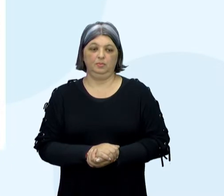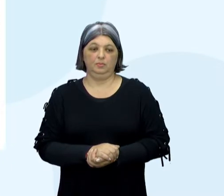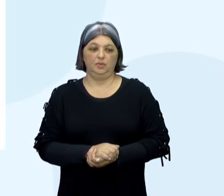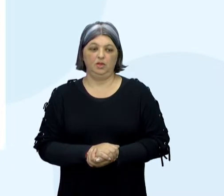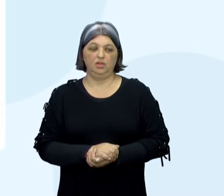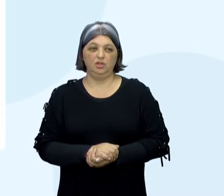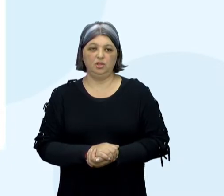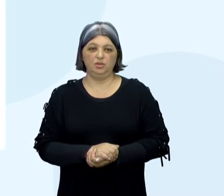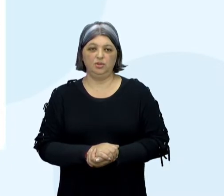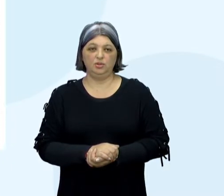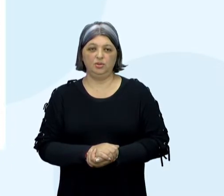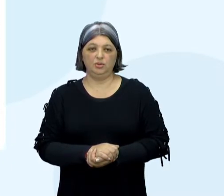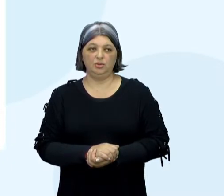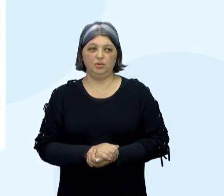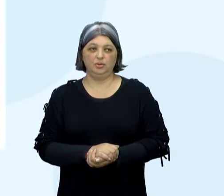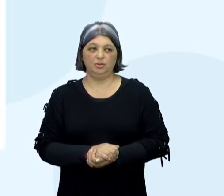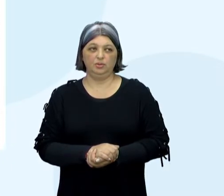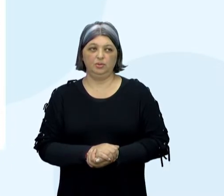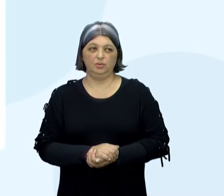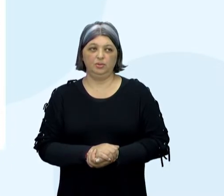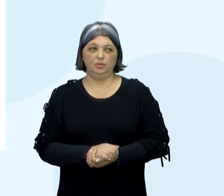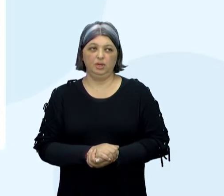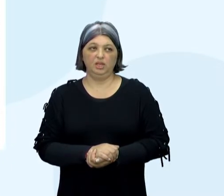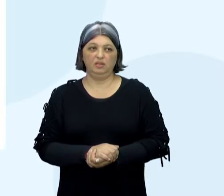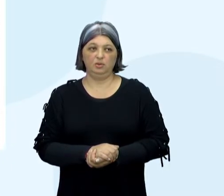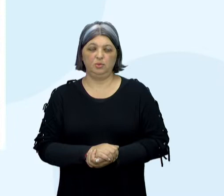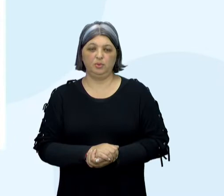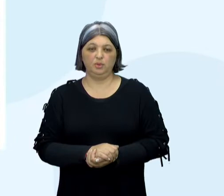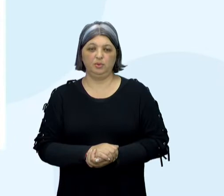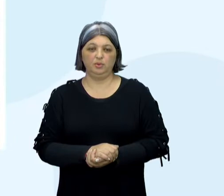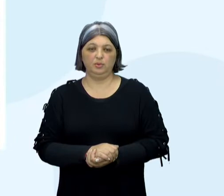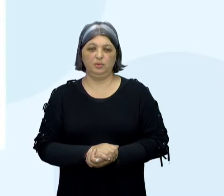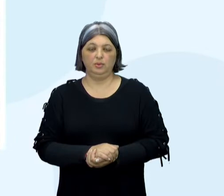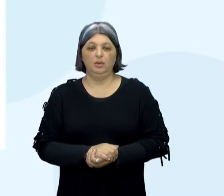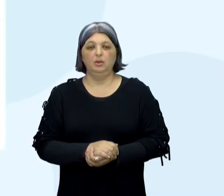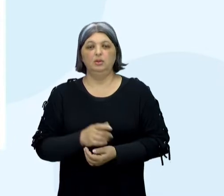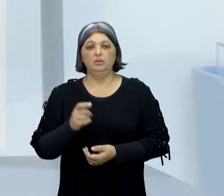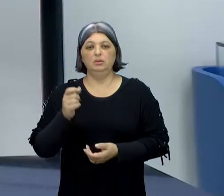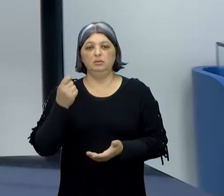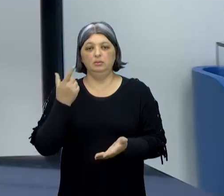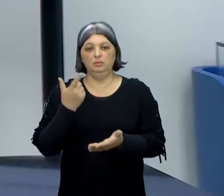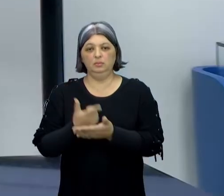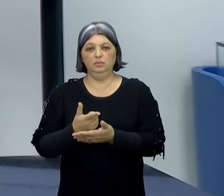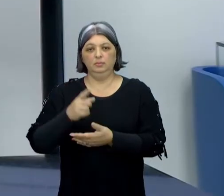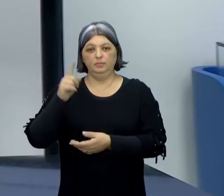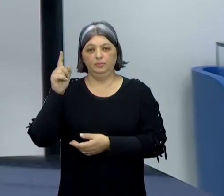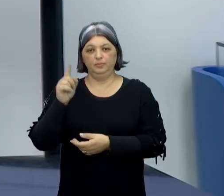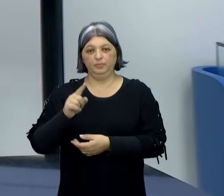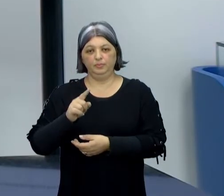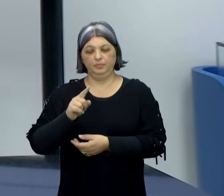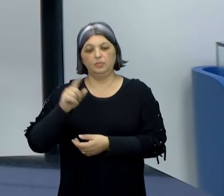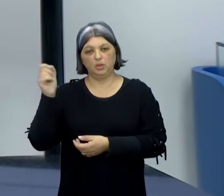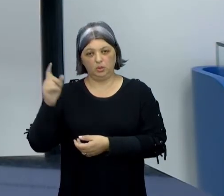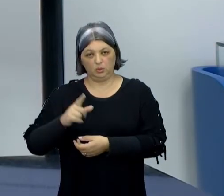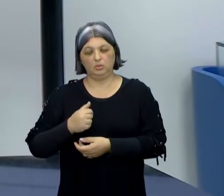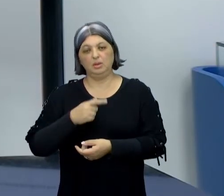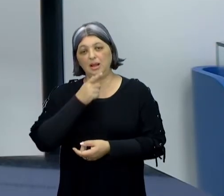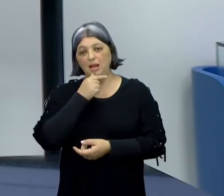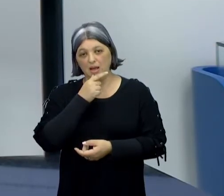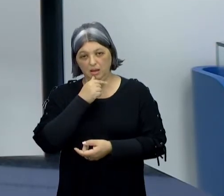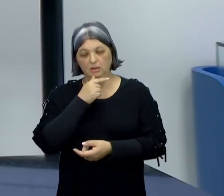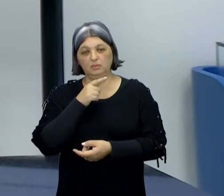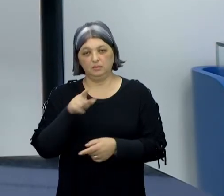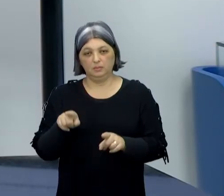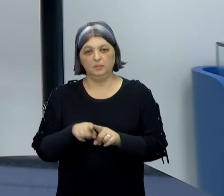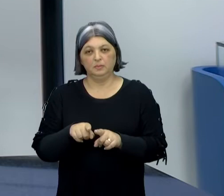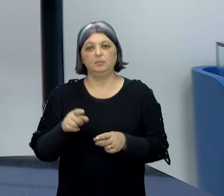meu Z parece conta de luz. E aí, do mesmo jeito que também tem na conta de água, na conta da DAE,